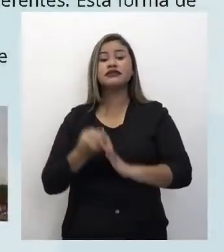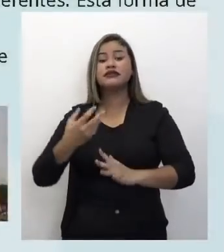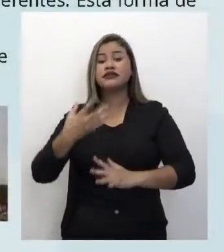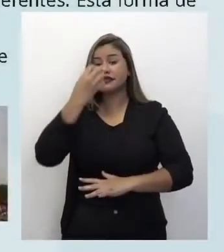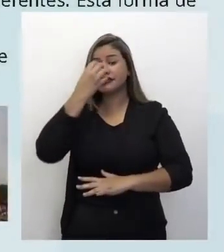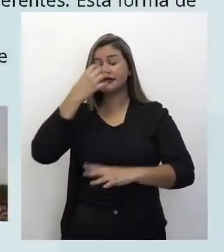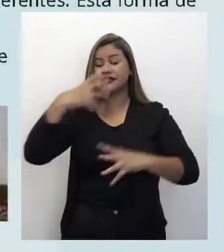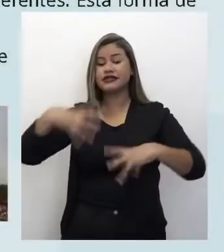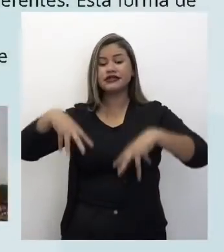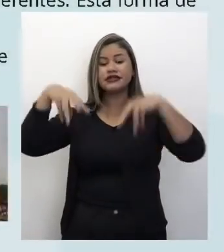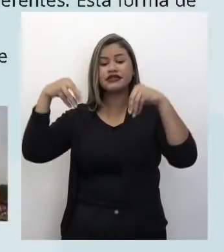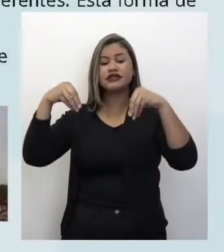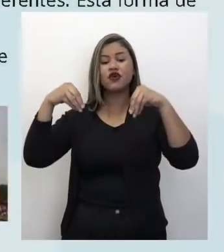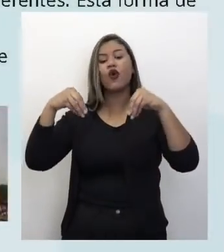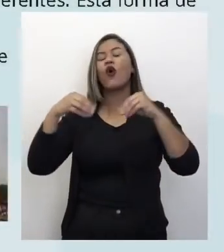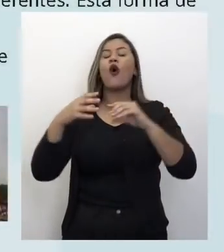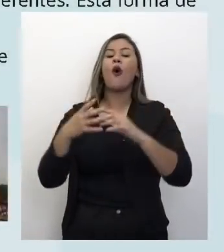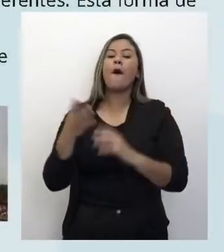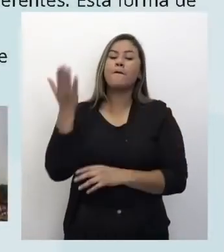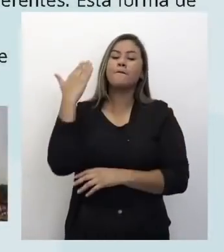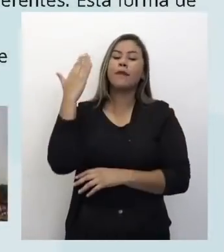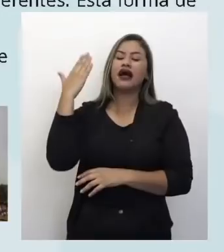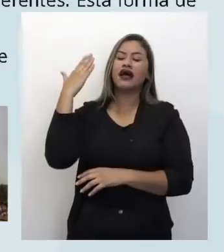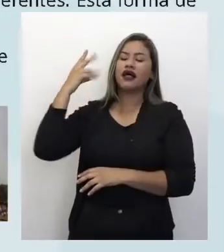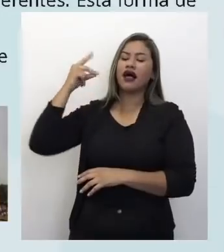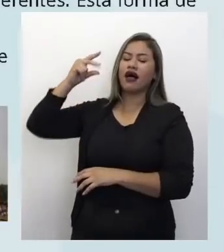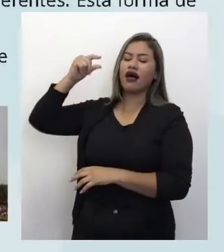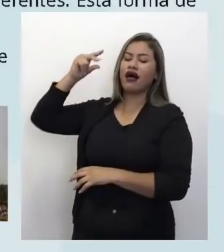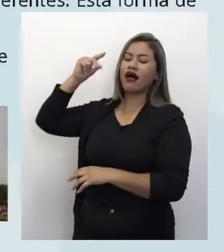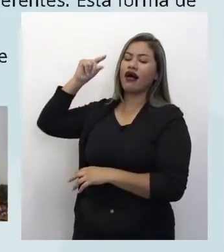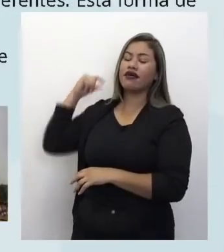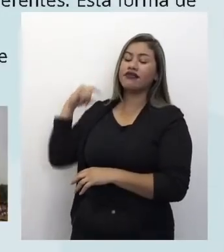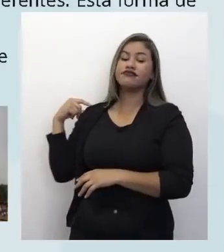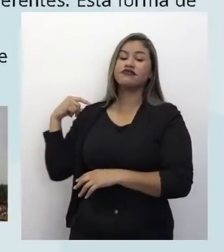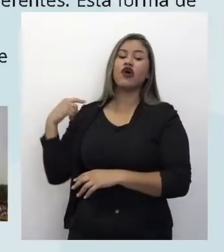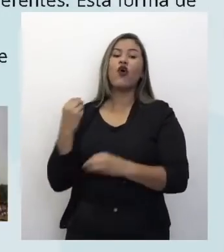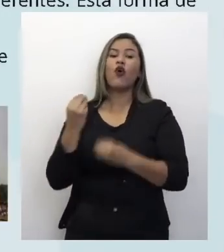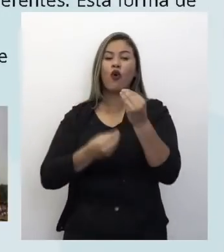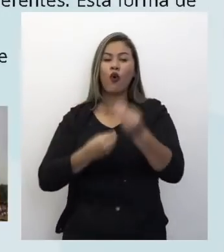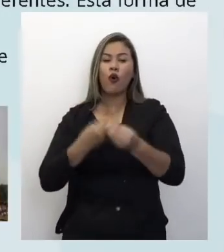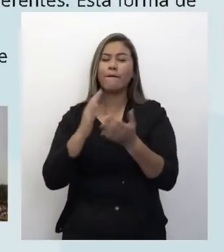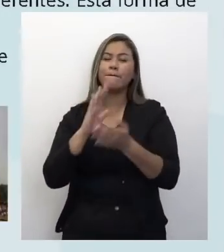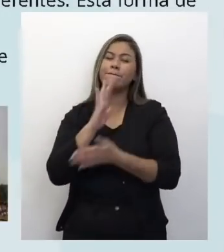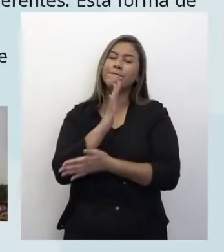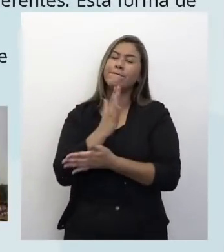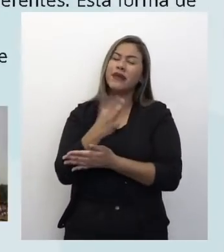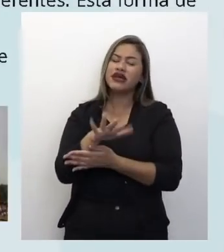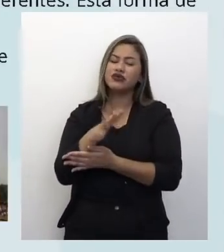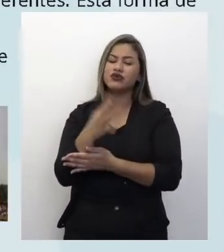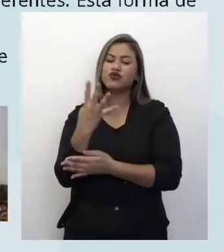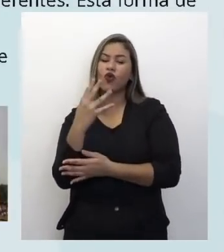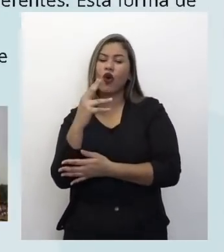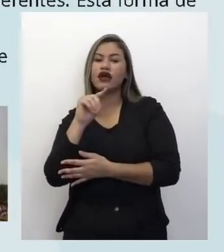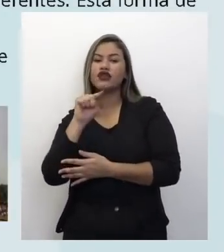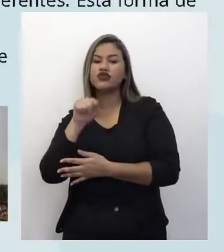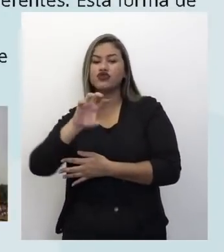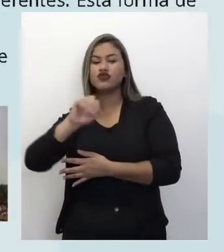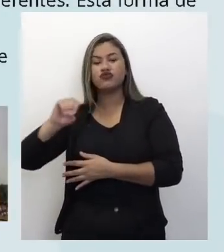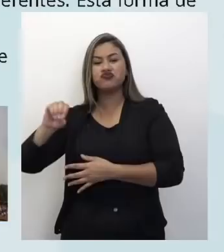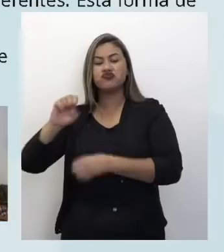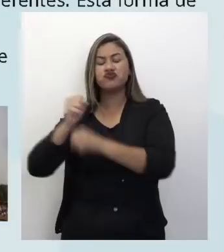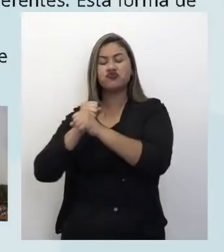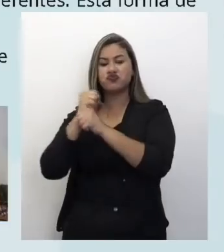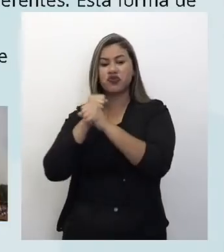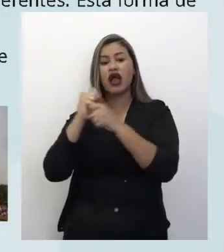apontam que o circo já existia há 4.000 anos em várias civilizações antigas, que ia desde a China até a Grécia, Egito